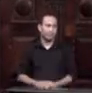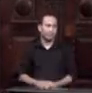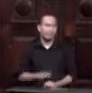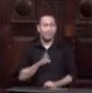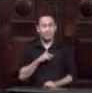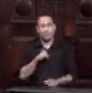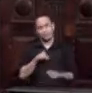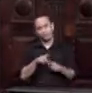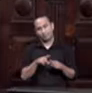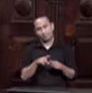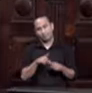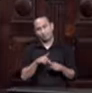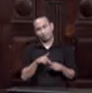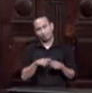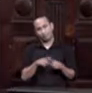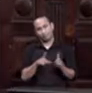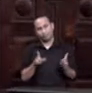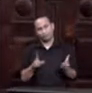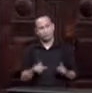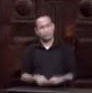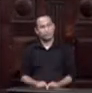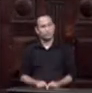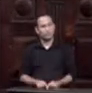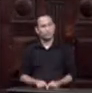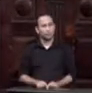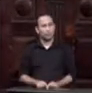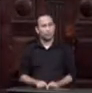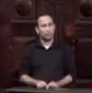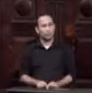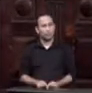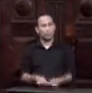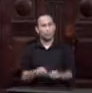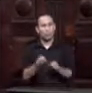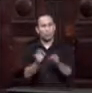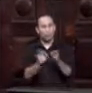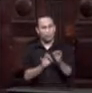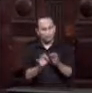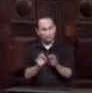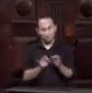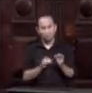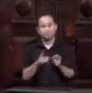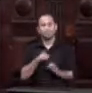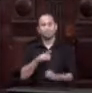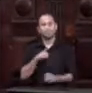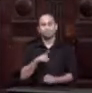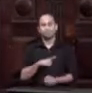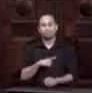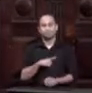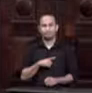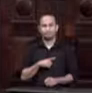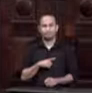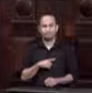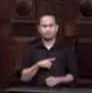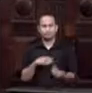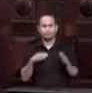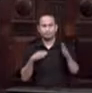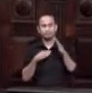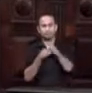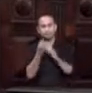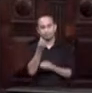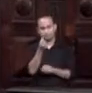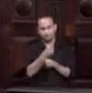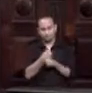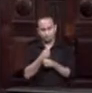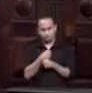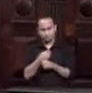um porém. Esse projeto, ele tem um alcance de 6 anos. Nós, da